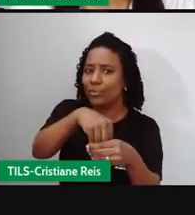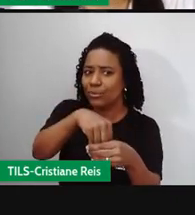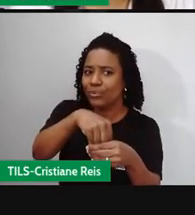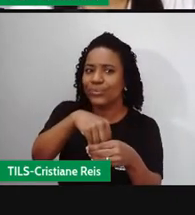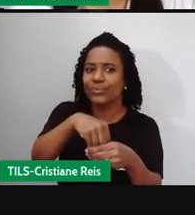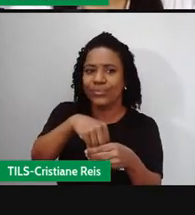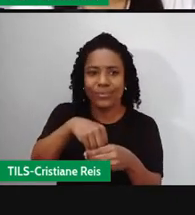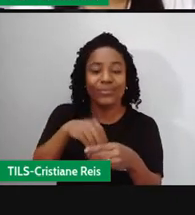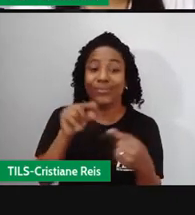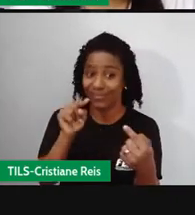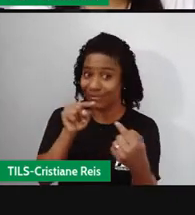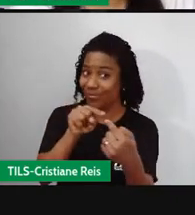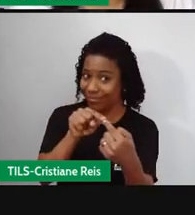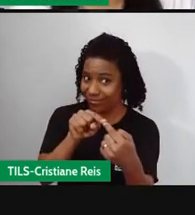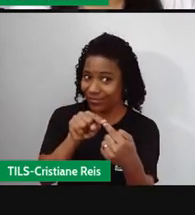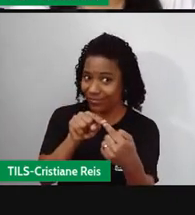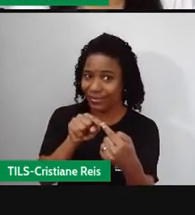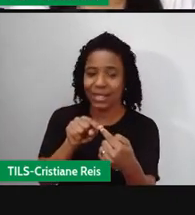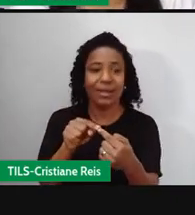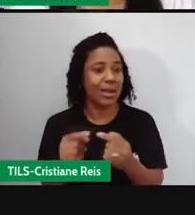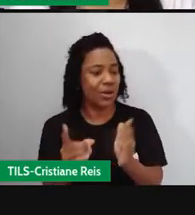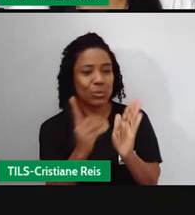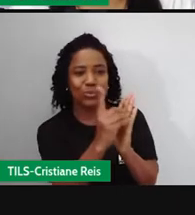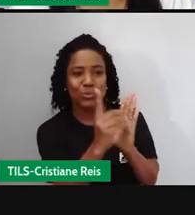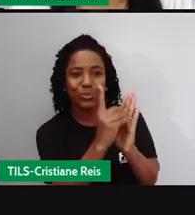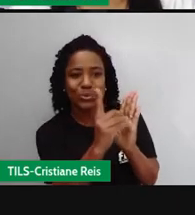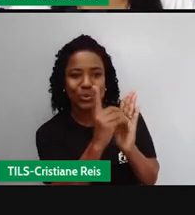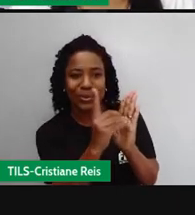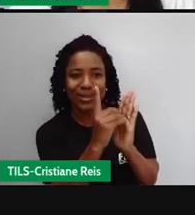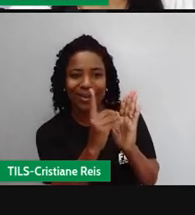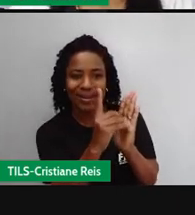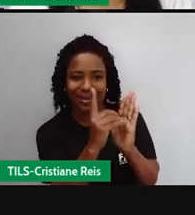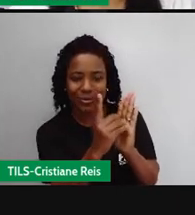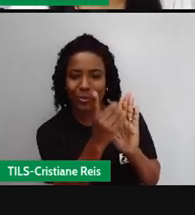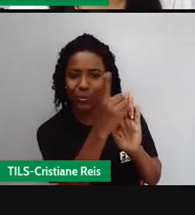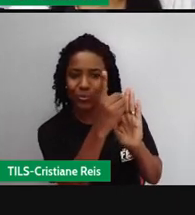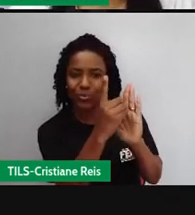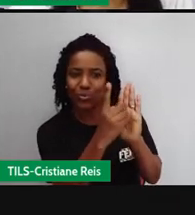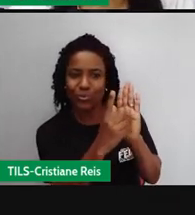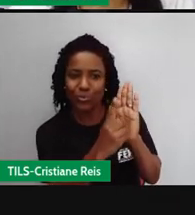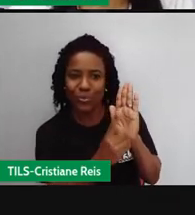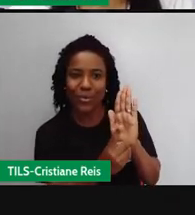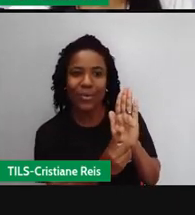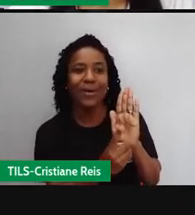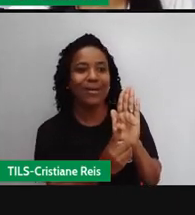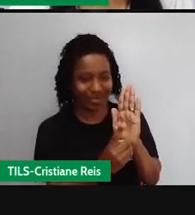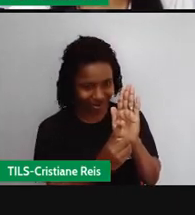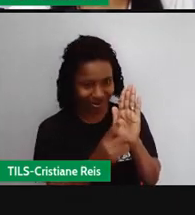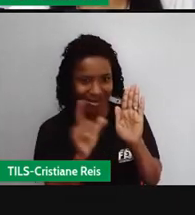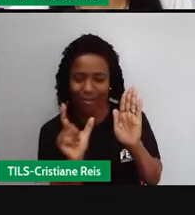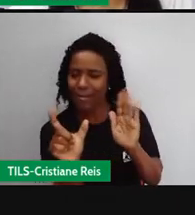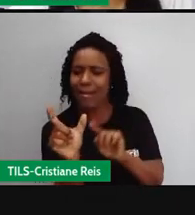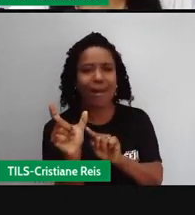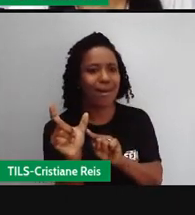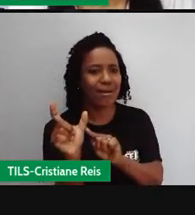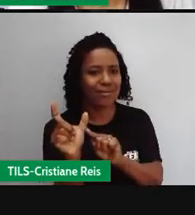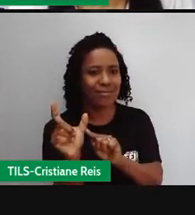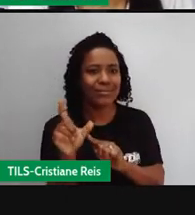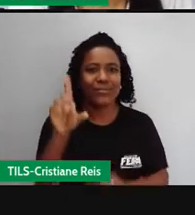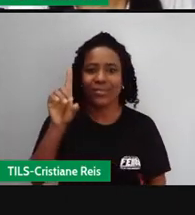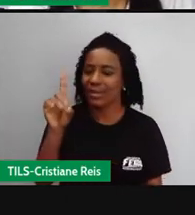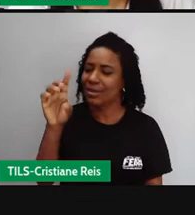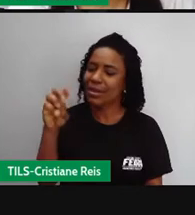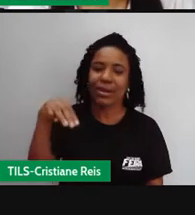Olha só, lá no dicionário, se a gente for procurar o significado da palavra democracia, a gente vai encontrar